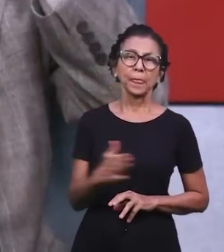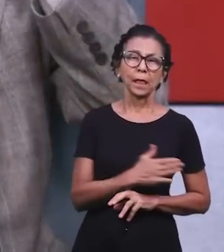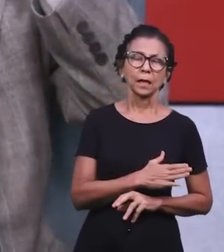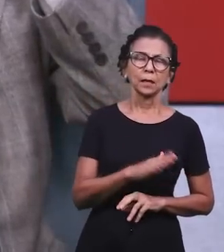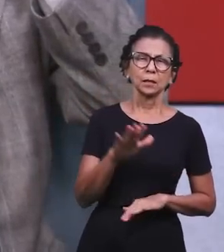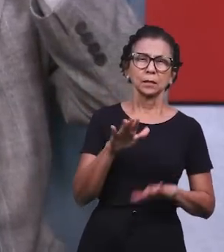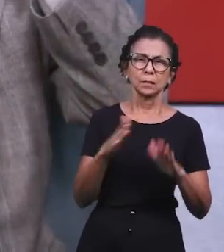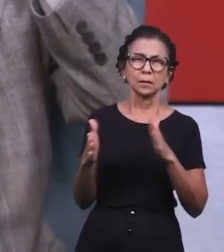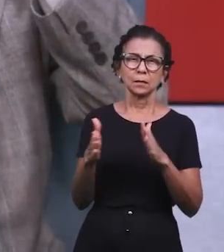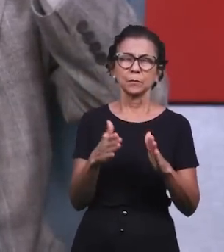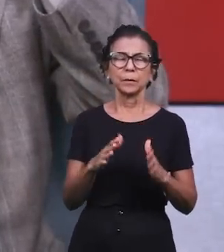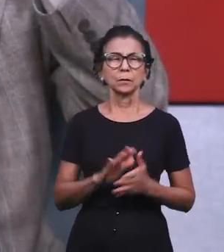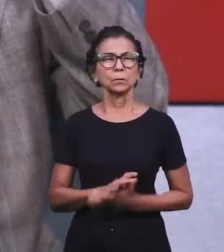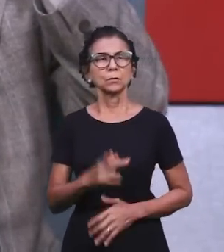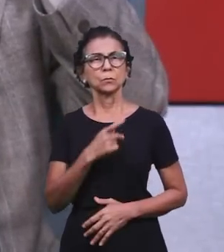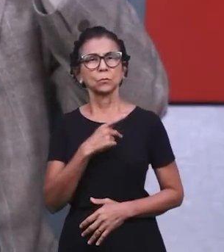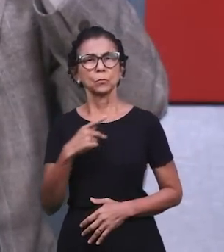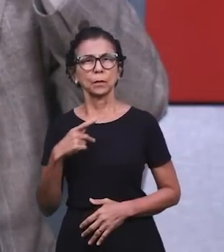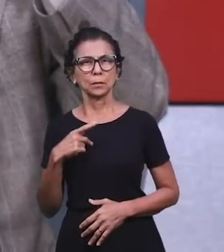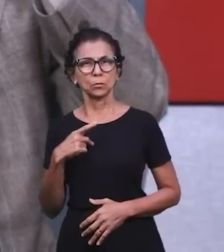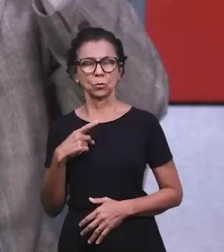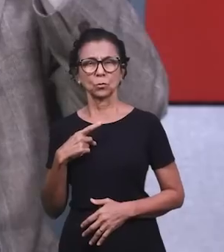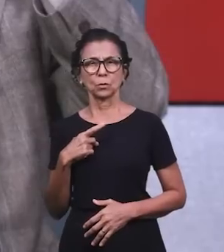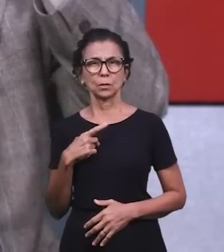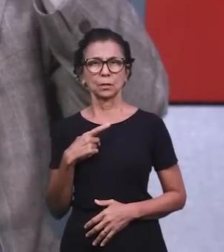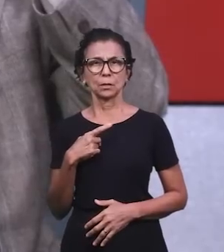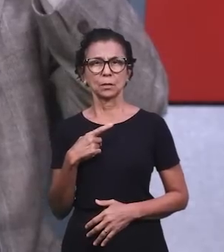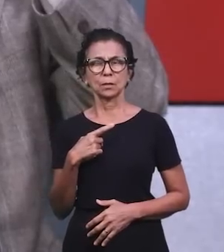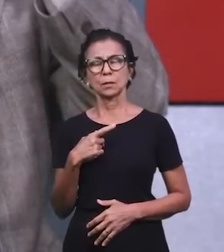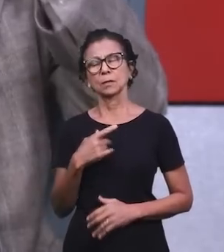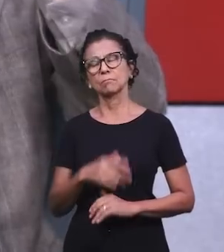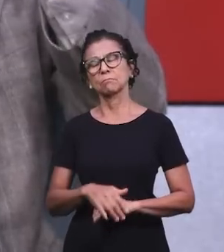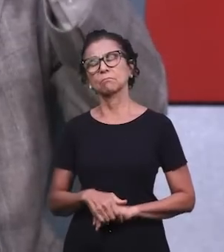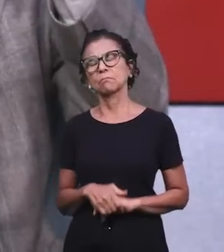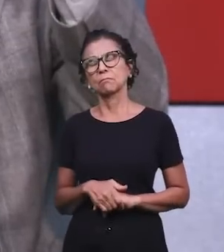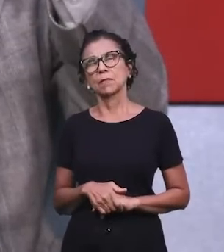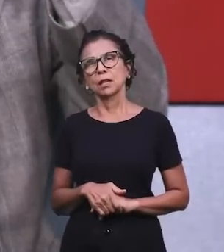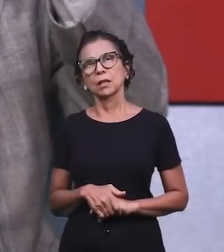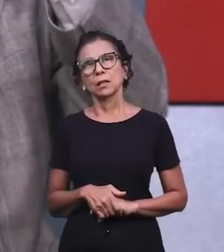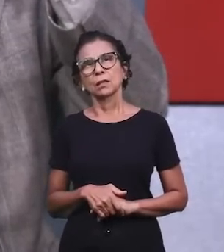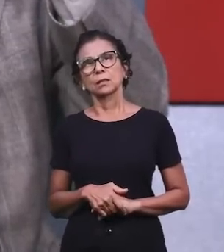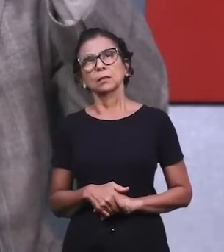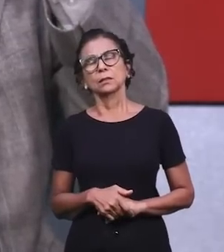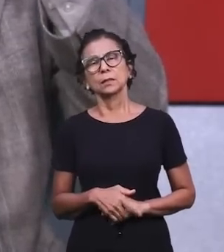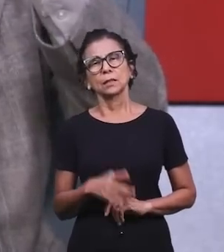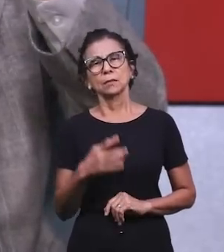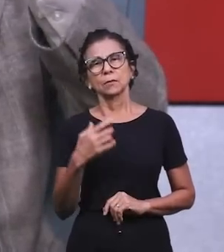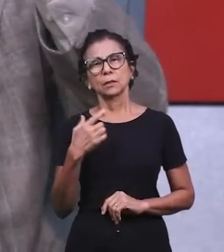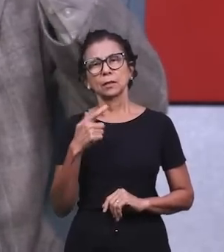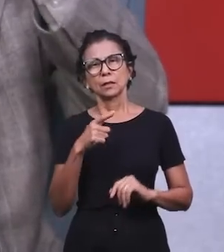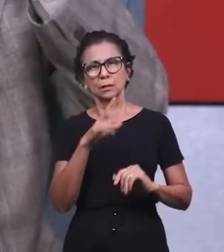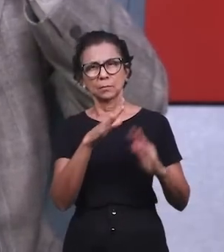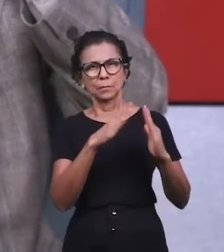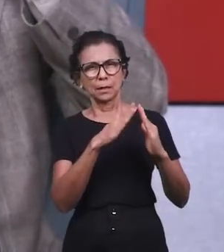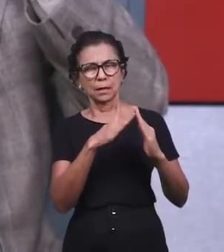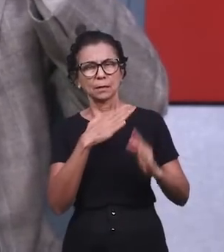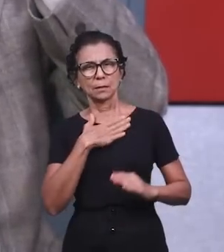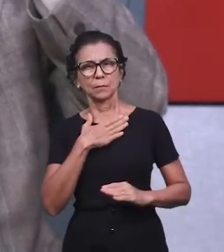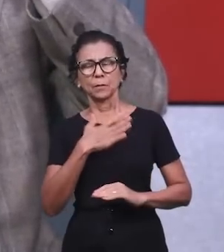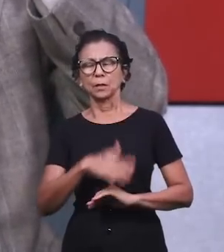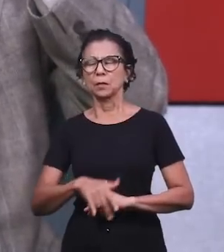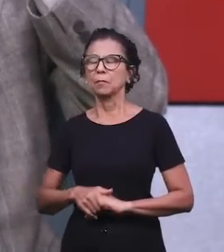disse, interessante, quando eu vinha hoje na viagem, o senhor me deu uma revelação para entregar uma mensagem na sua igreja, e o senhor me deu 2